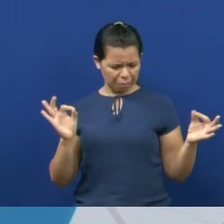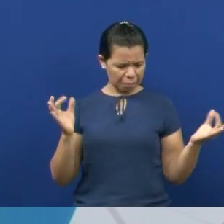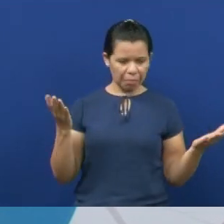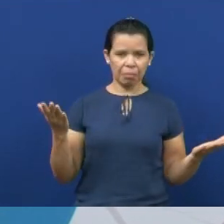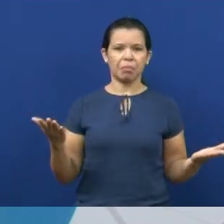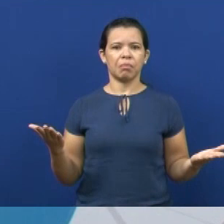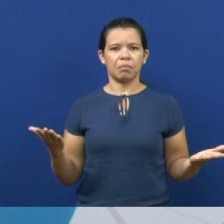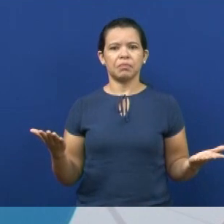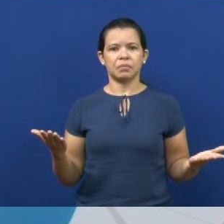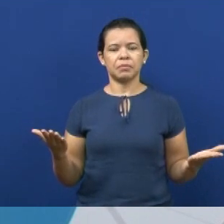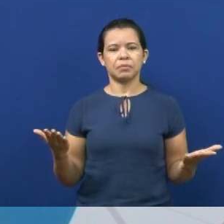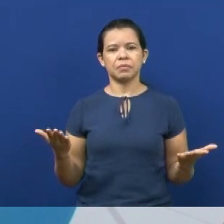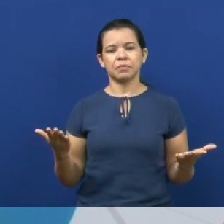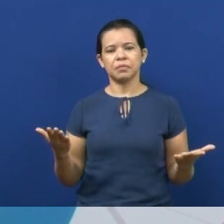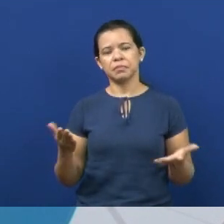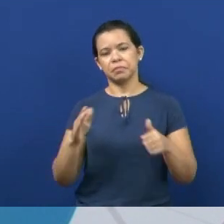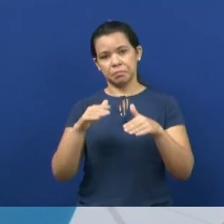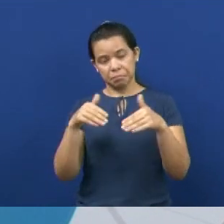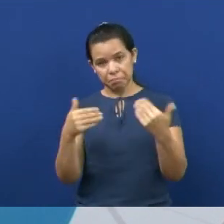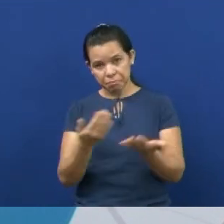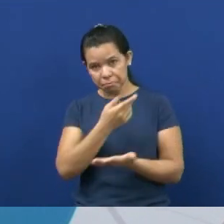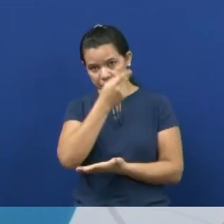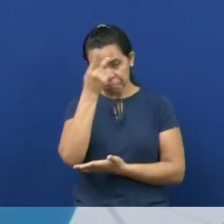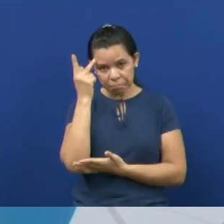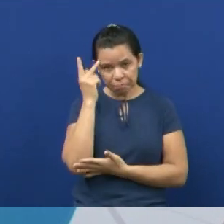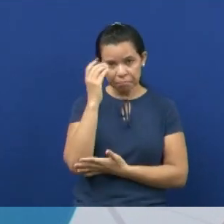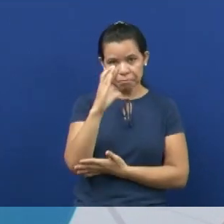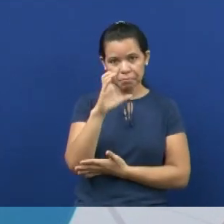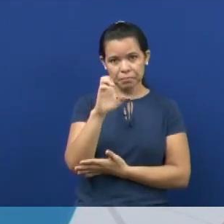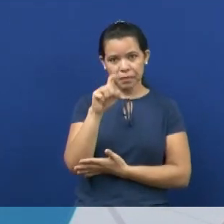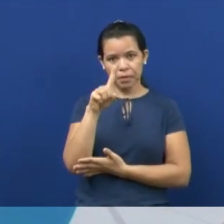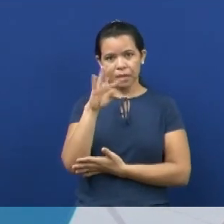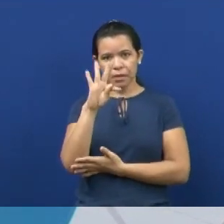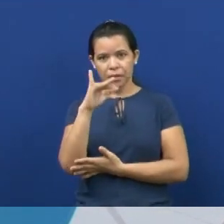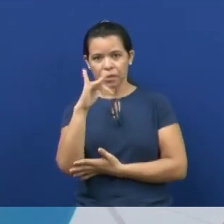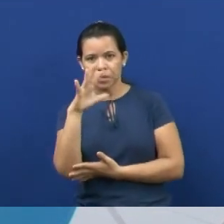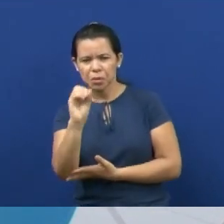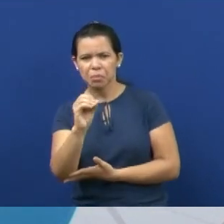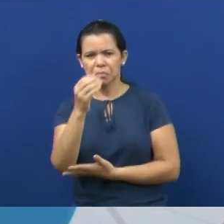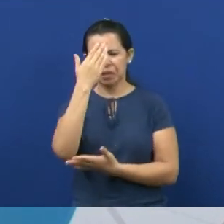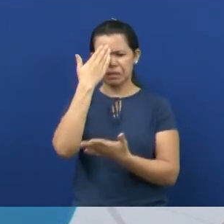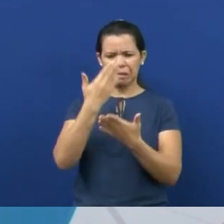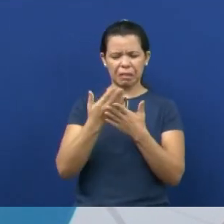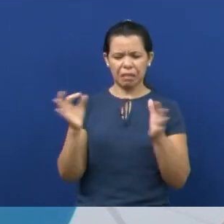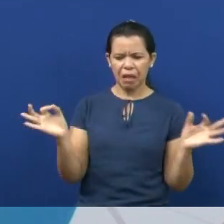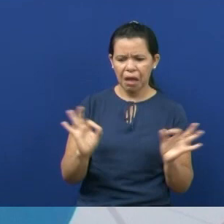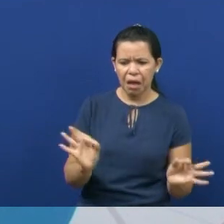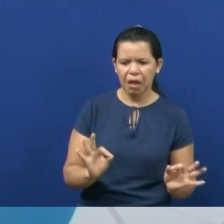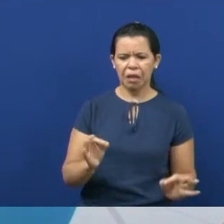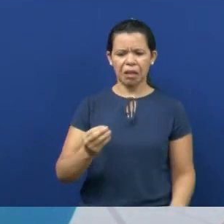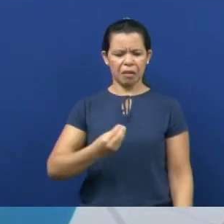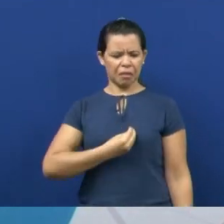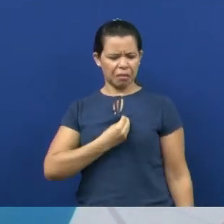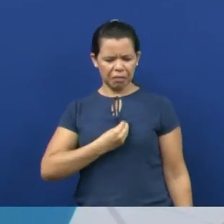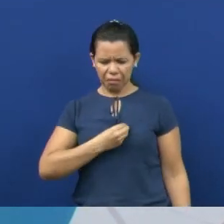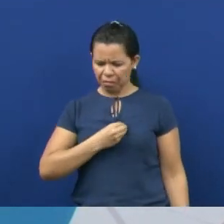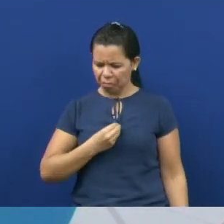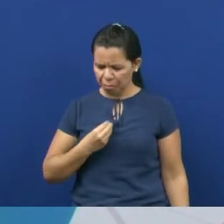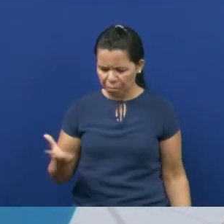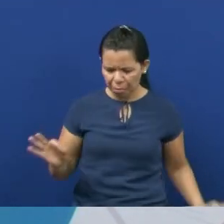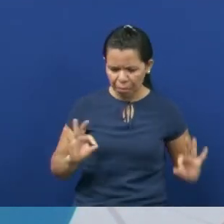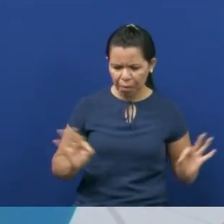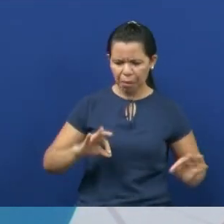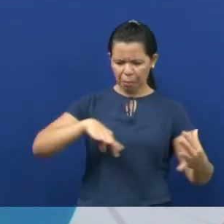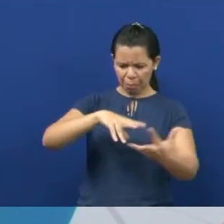volta. Então o cético, ele não acredita em nada, nem na existência dele, nem na existência do mundo, nem na existência do nome